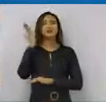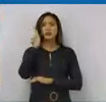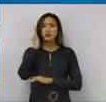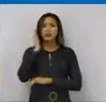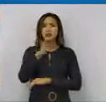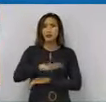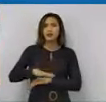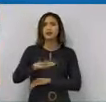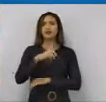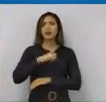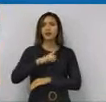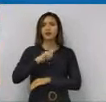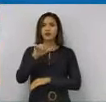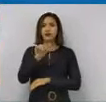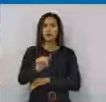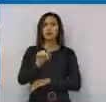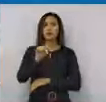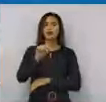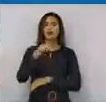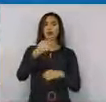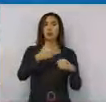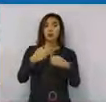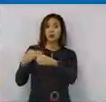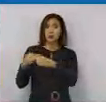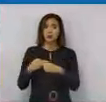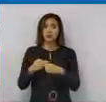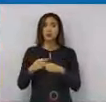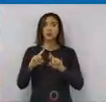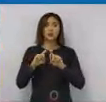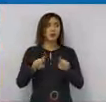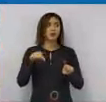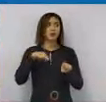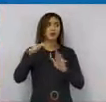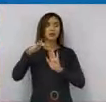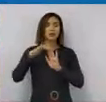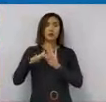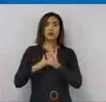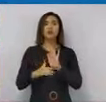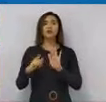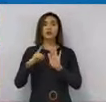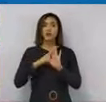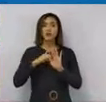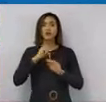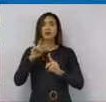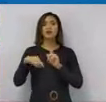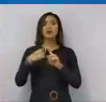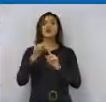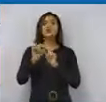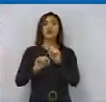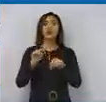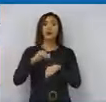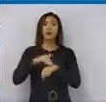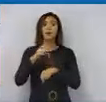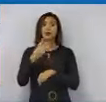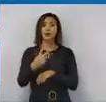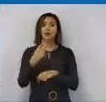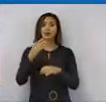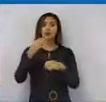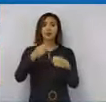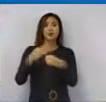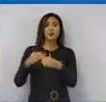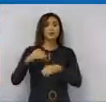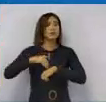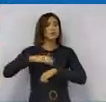Belém tem 7 municípios. Porém, esse programa ele vai abranger a 3 municípios mais